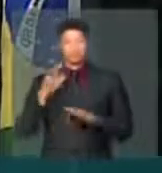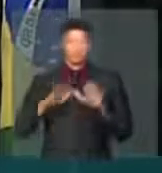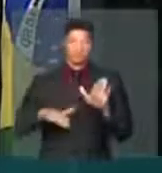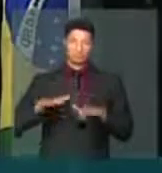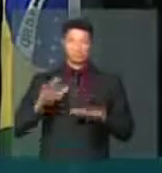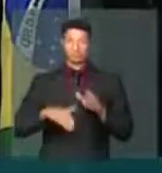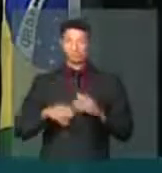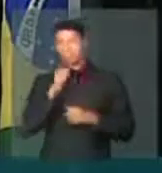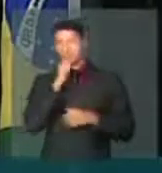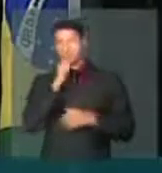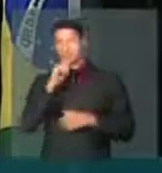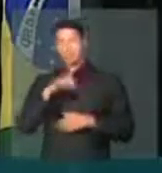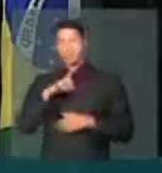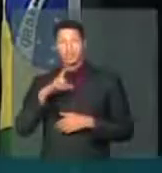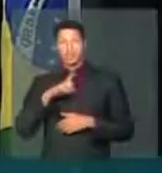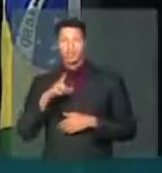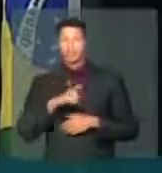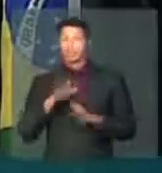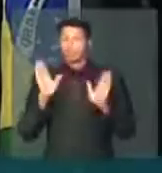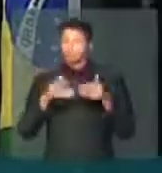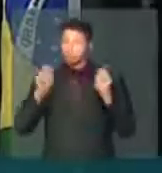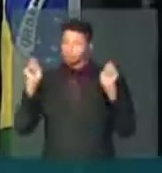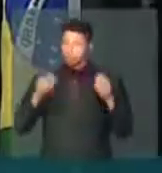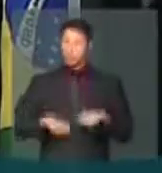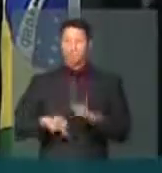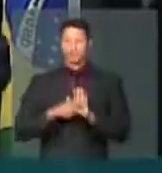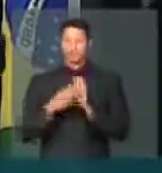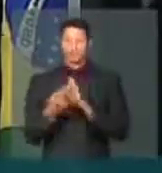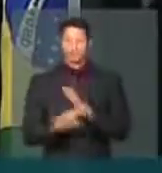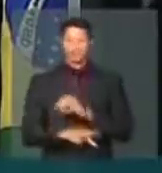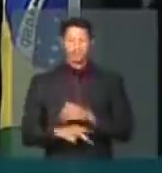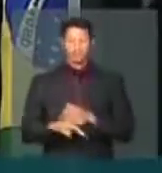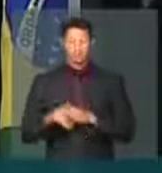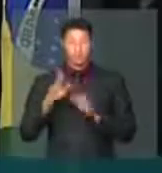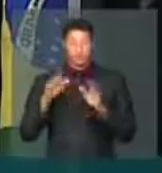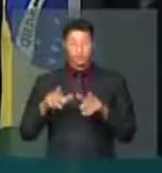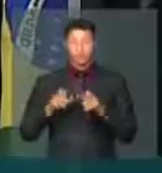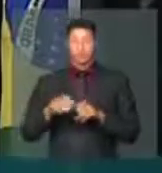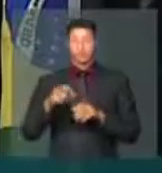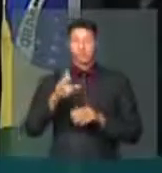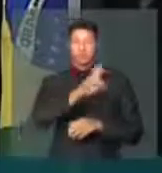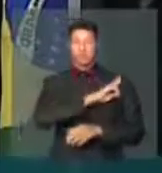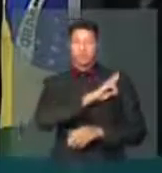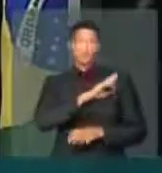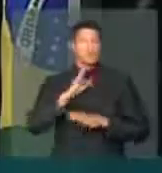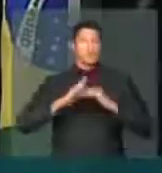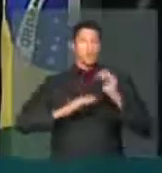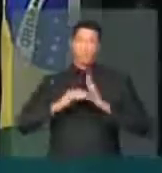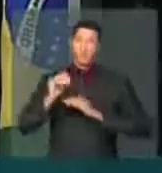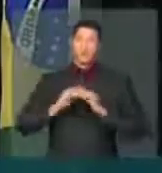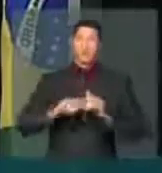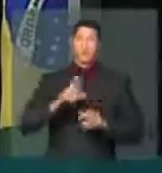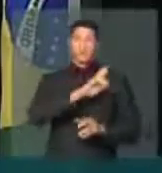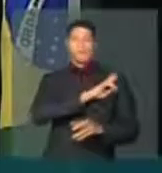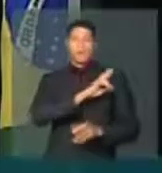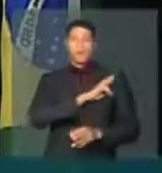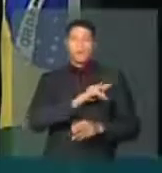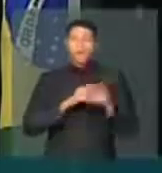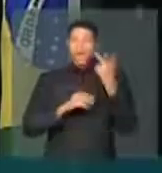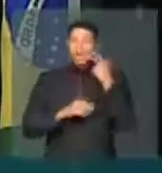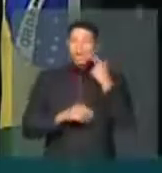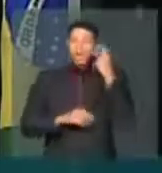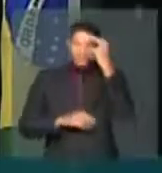normalmente ainda tem plena capacidade para desempenhar tarefas, sobretudo tarefas de